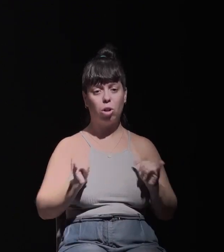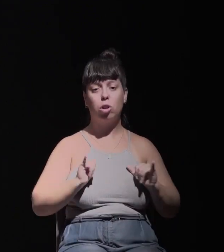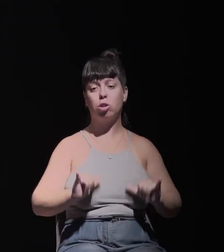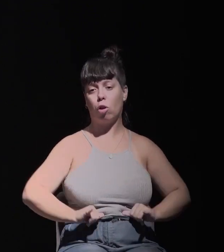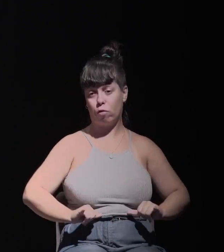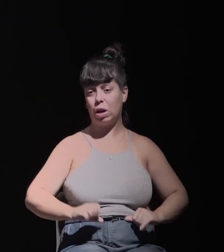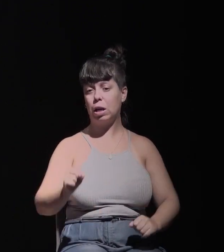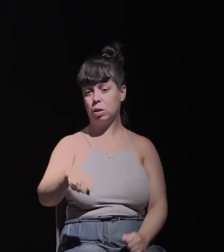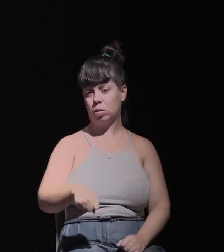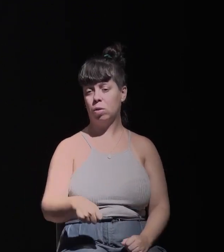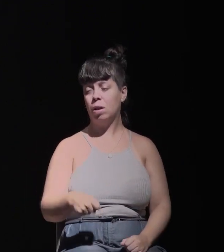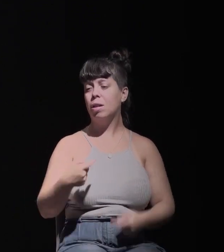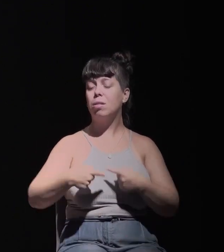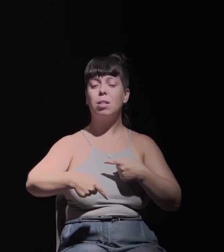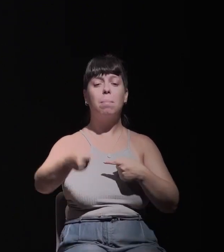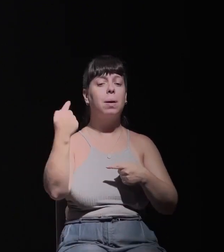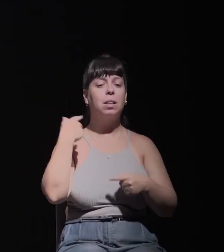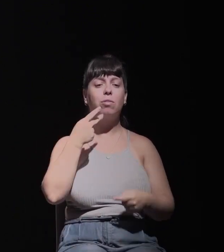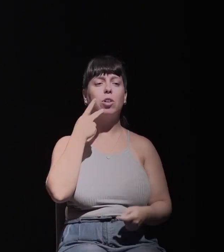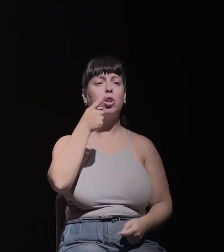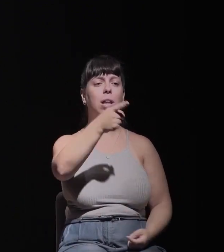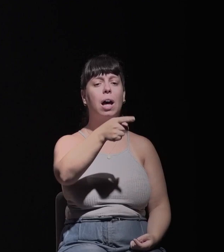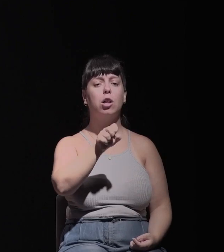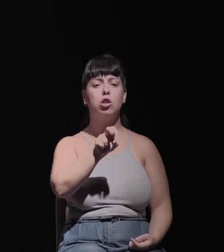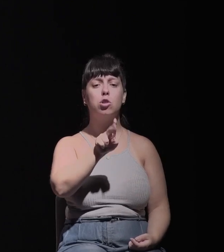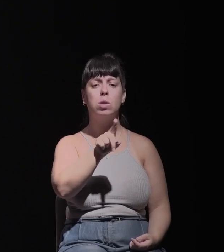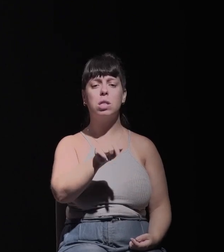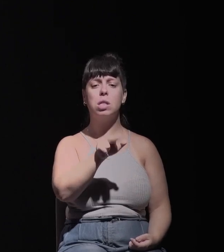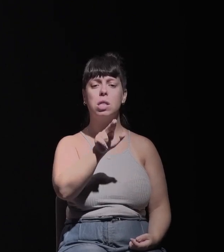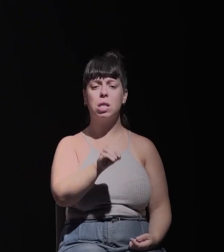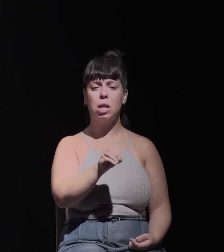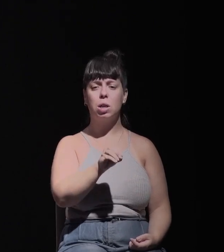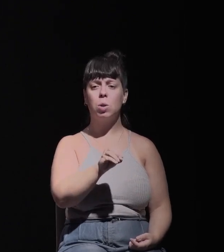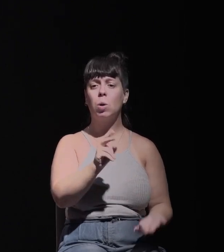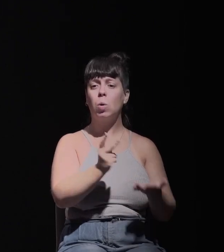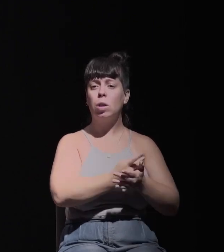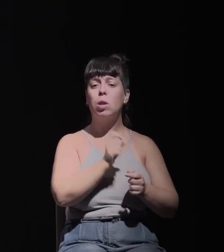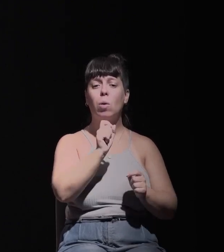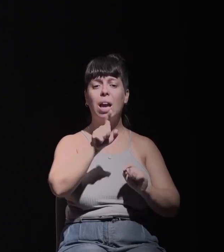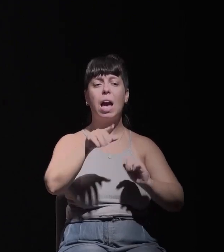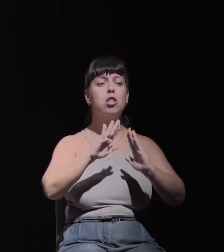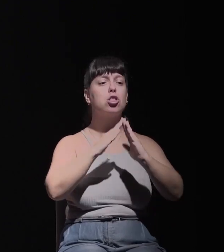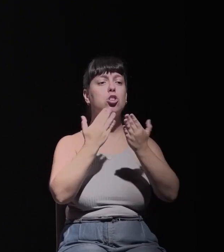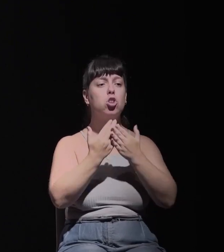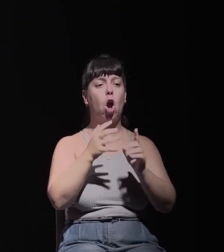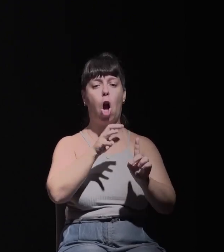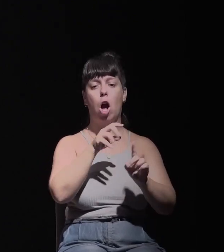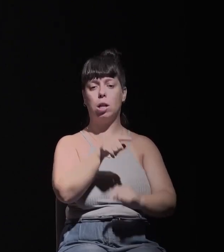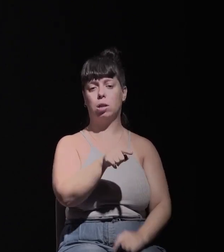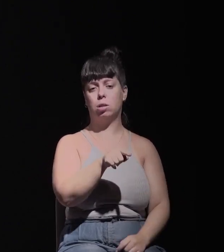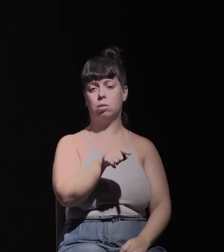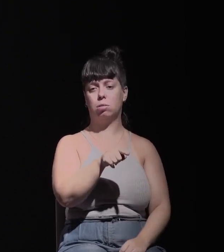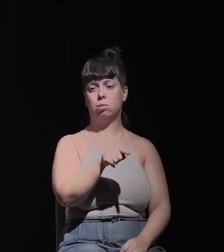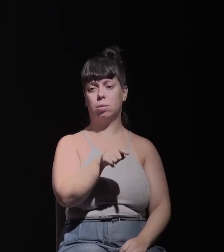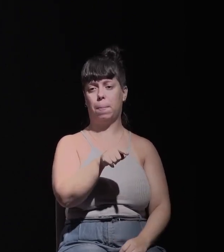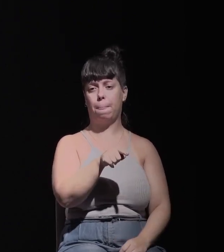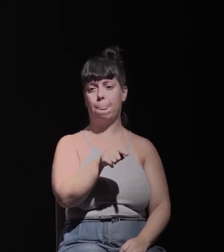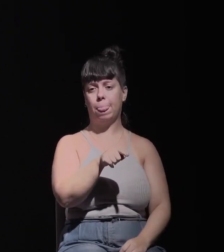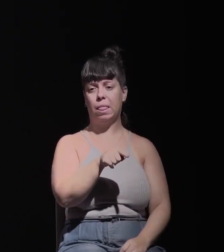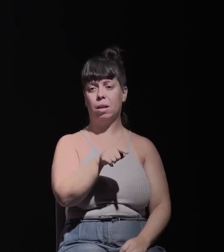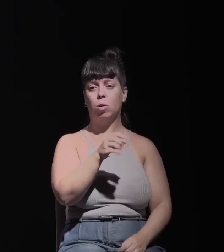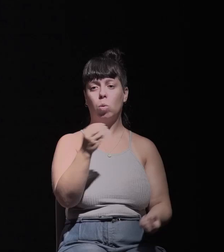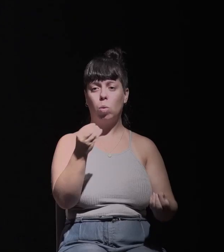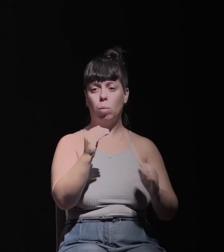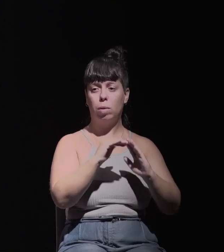Disseram essa semana inteira, o que aconteceu em Suzano foi um reflexo da escola. Foi um reflexo da maneira como a escola age e